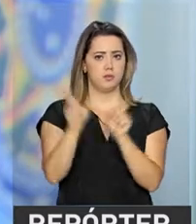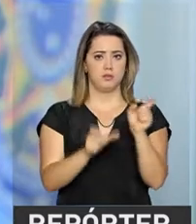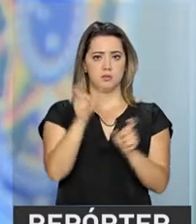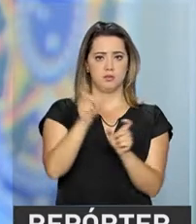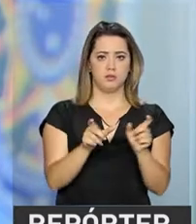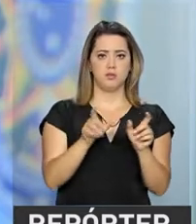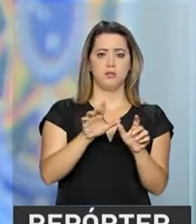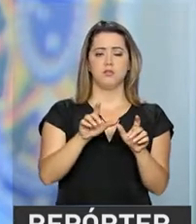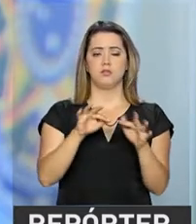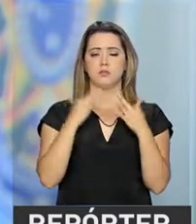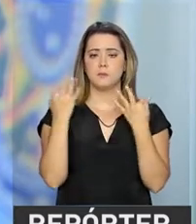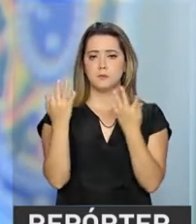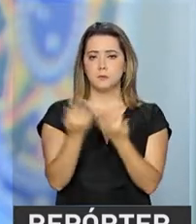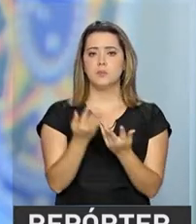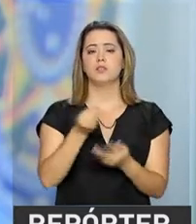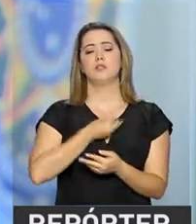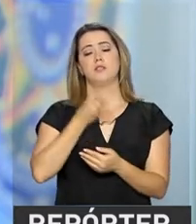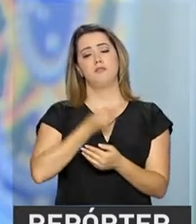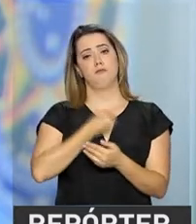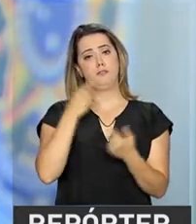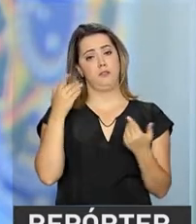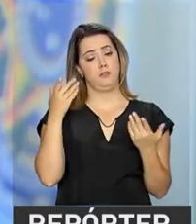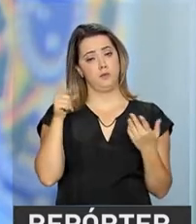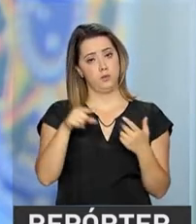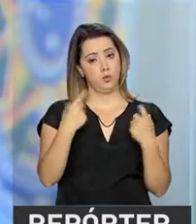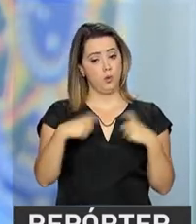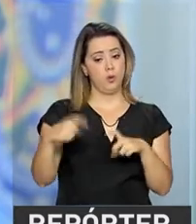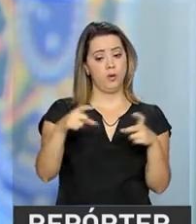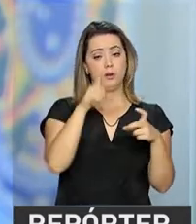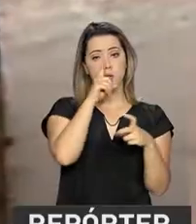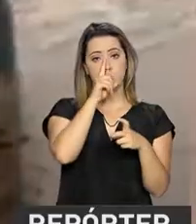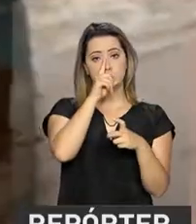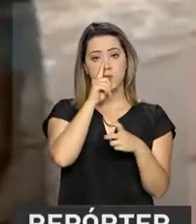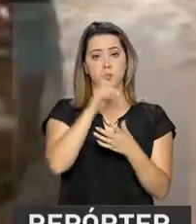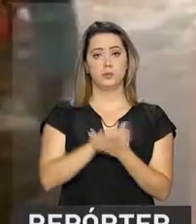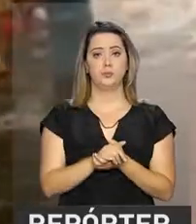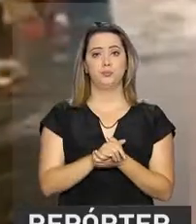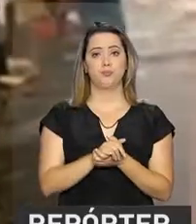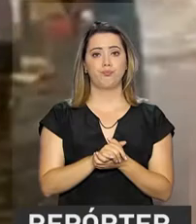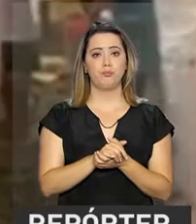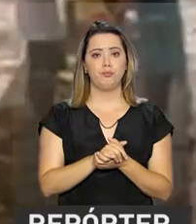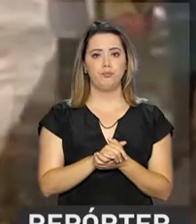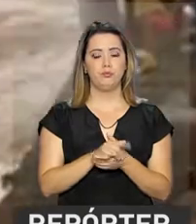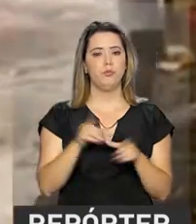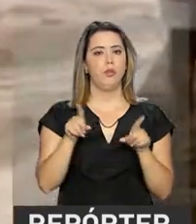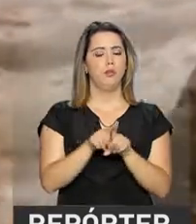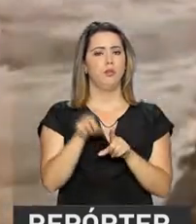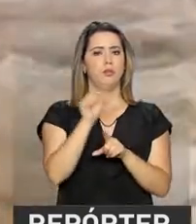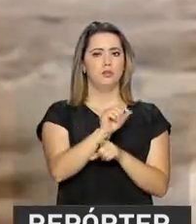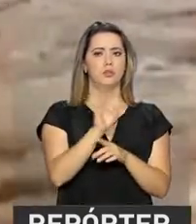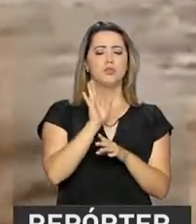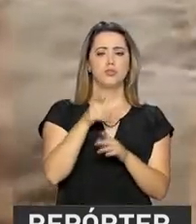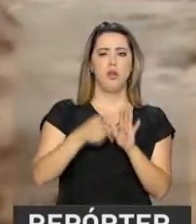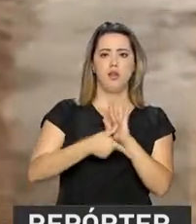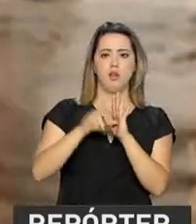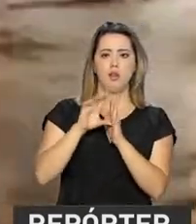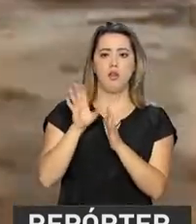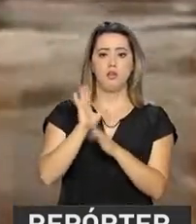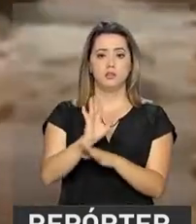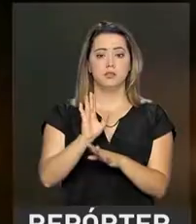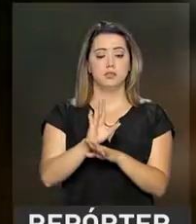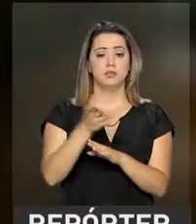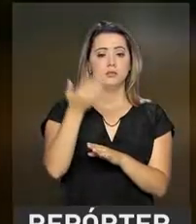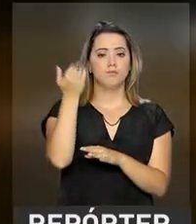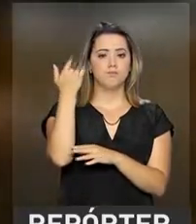milhares de famílias que moram em áreas de risco na cidade de maceió o governo federal já havia dado a assistência à população afetada